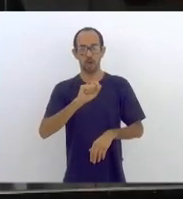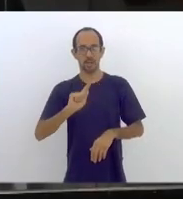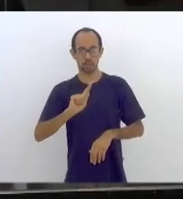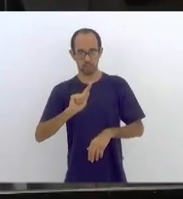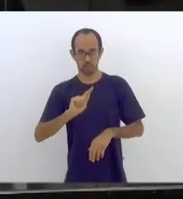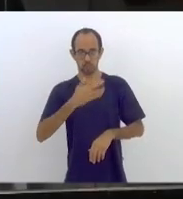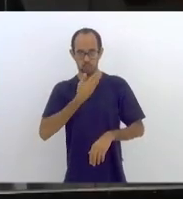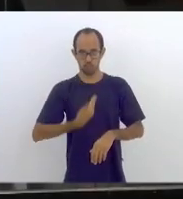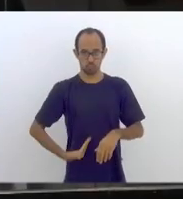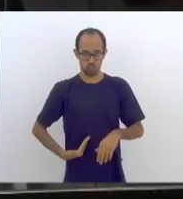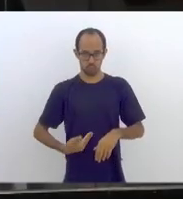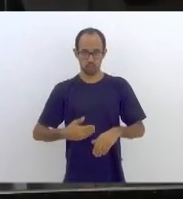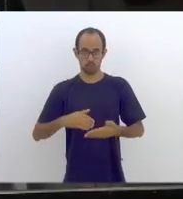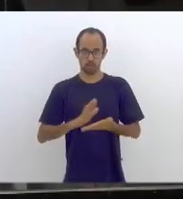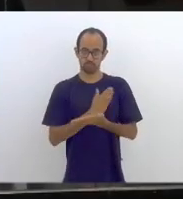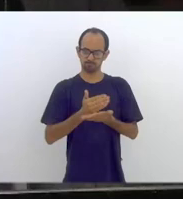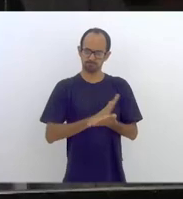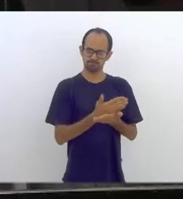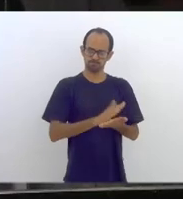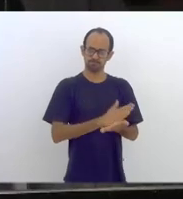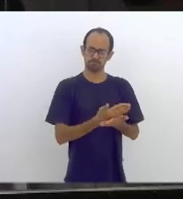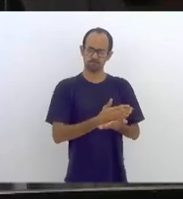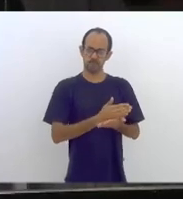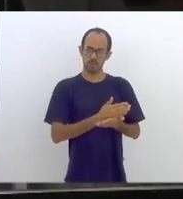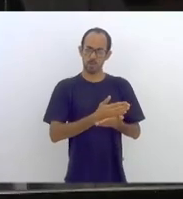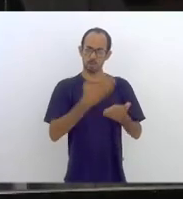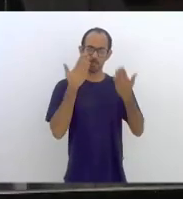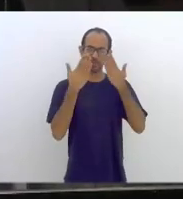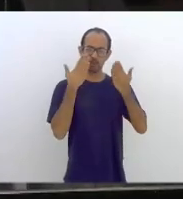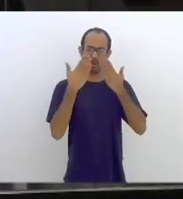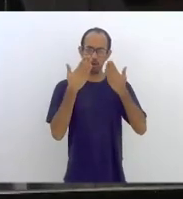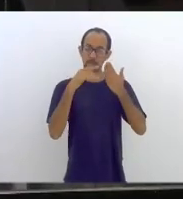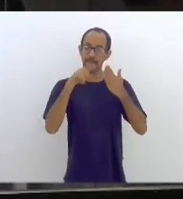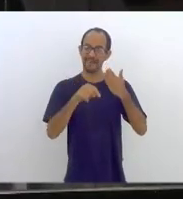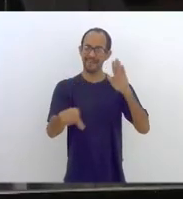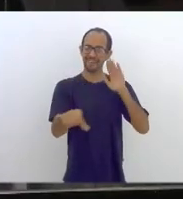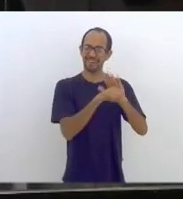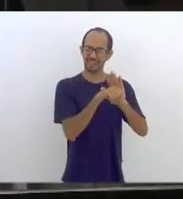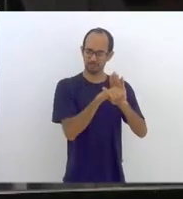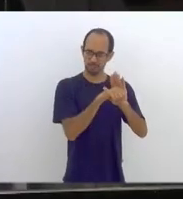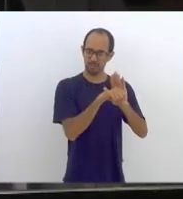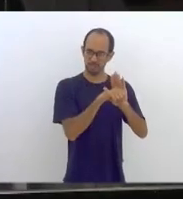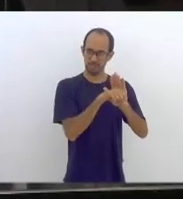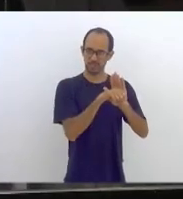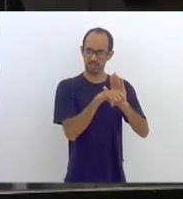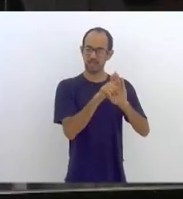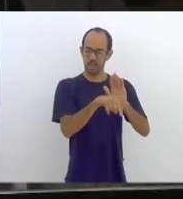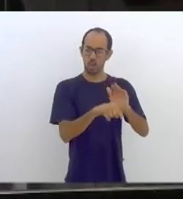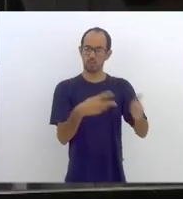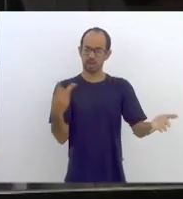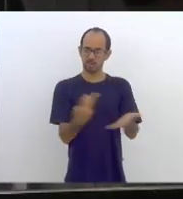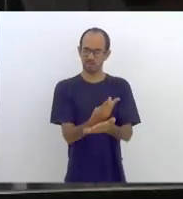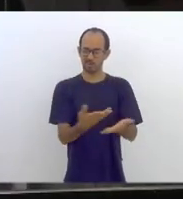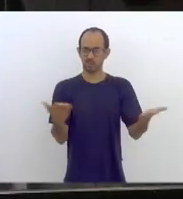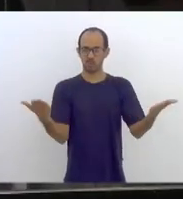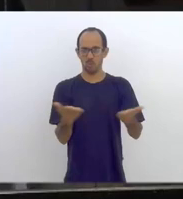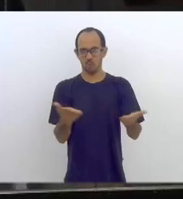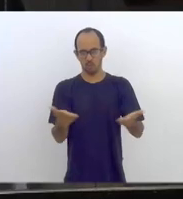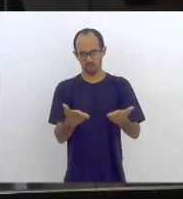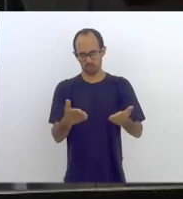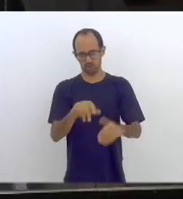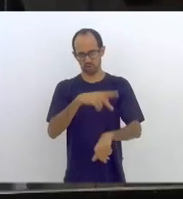tortura psicológica Ele comete crime E é isso que está acontecendo hoje o nosso